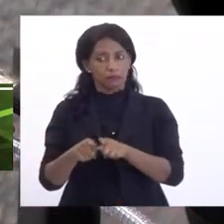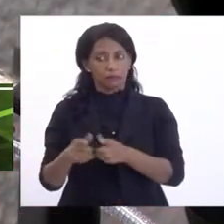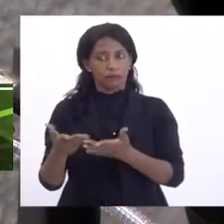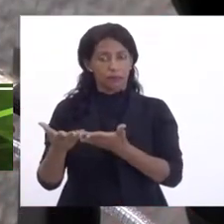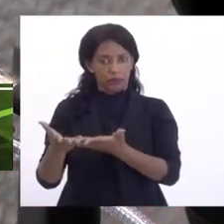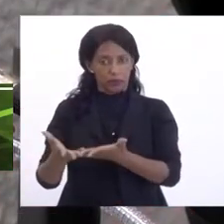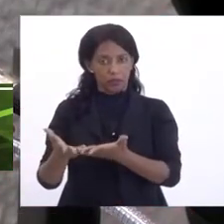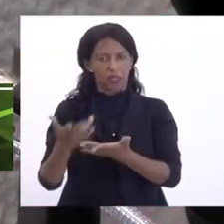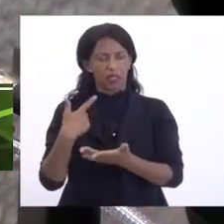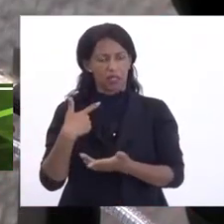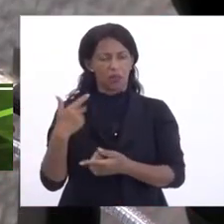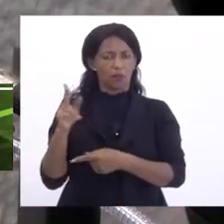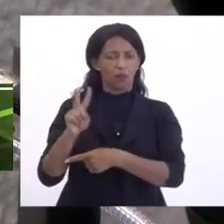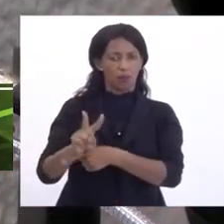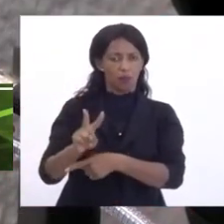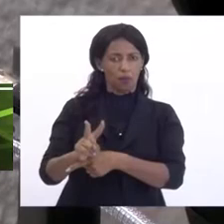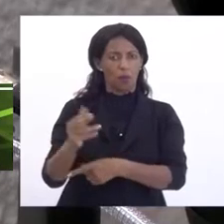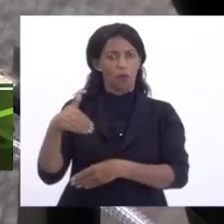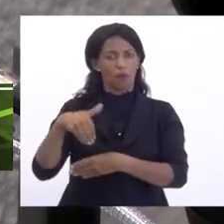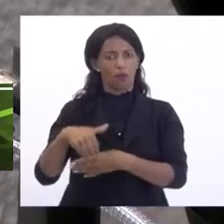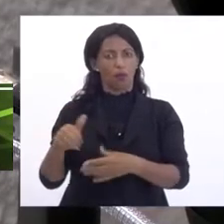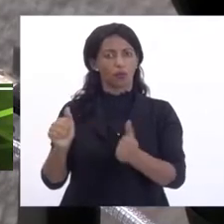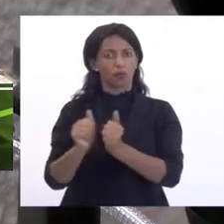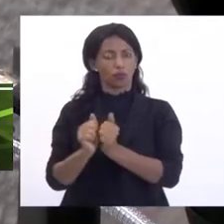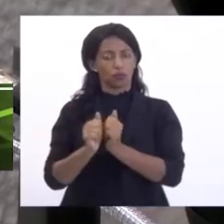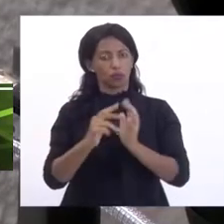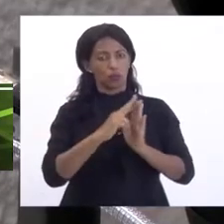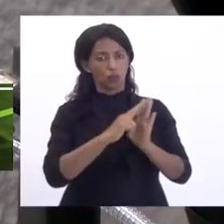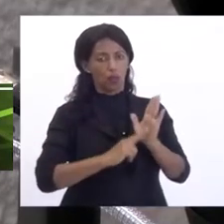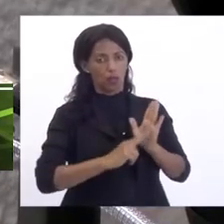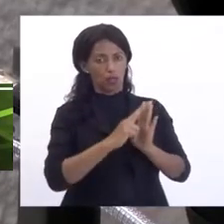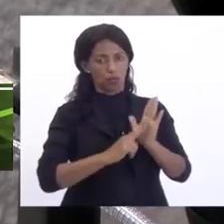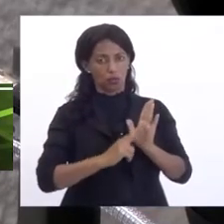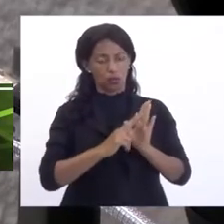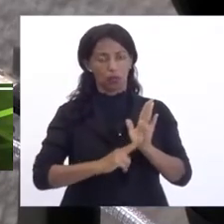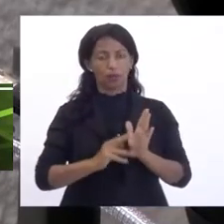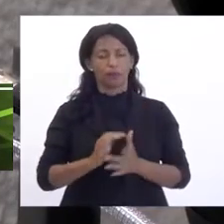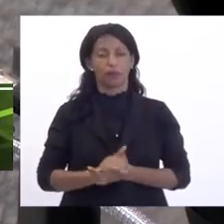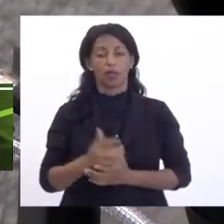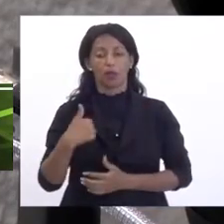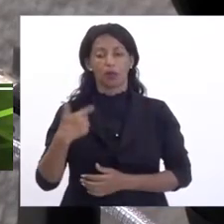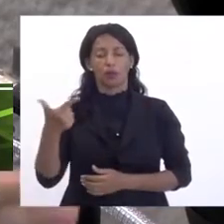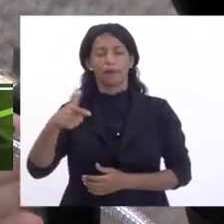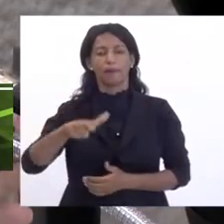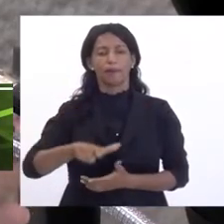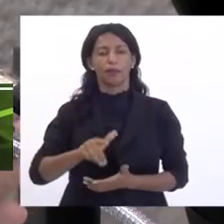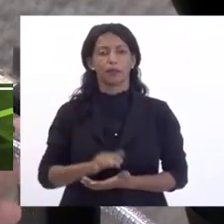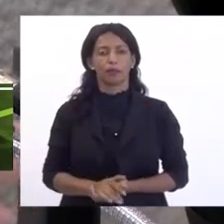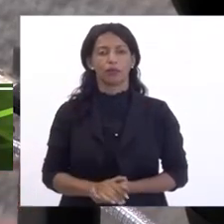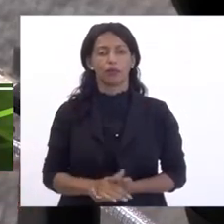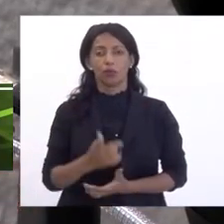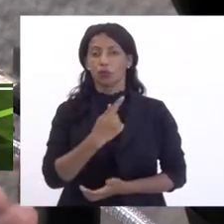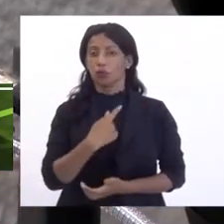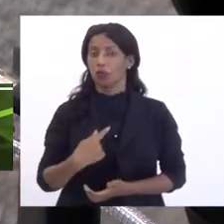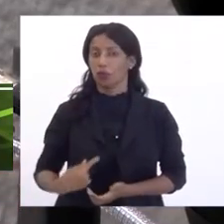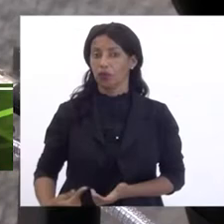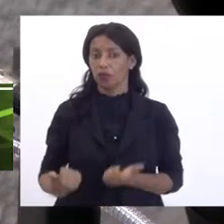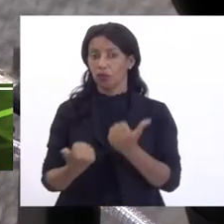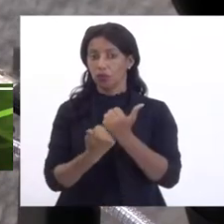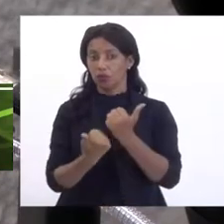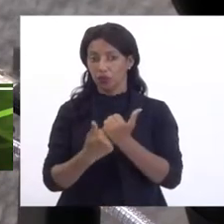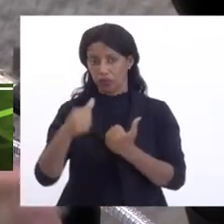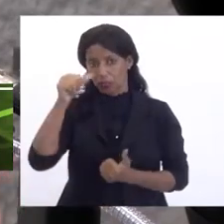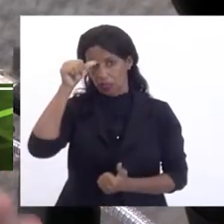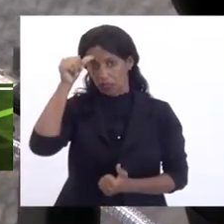que vou defender aqui no meu voto junto com o deputado relator, o deputado Márcio Canella, repito, o vice-governador